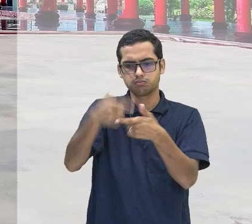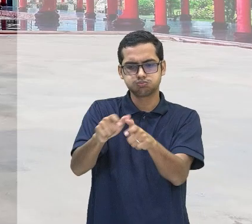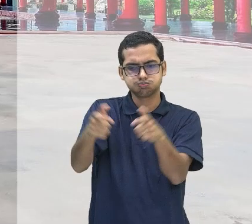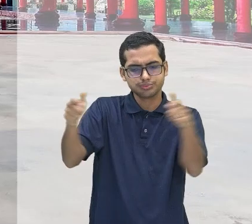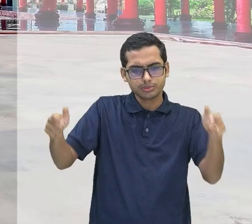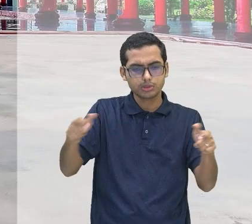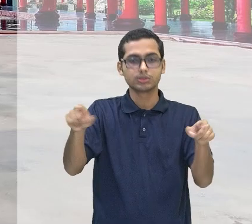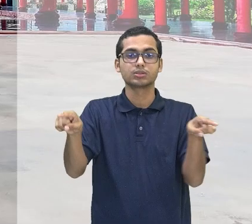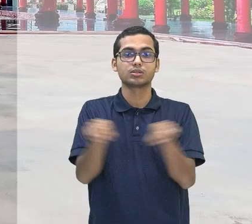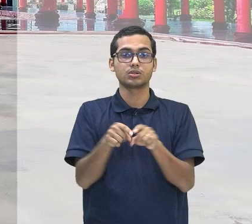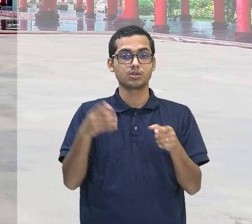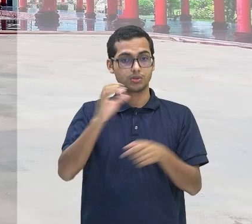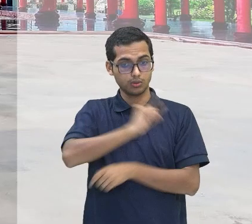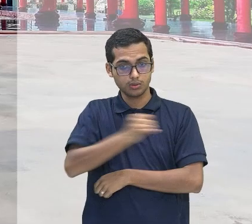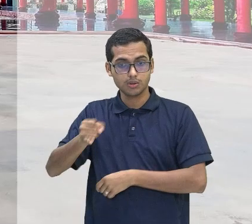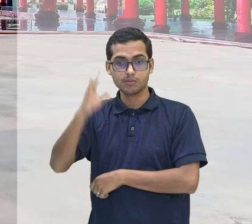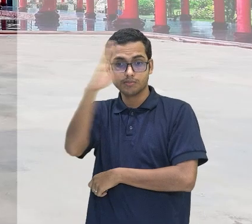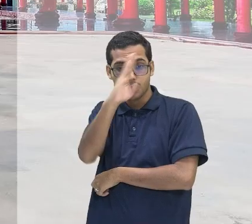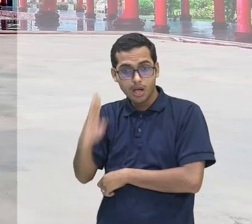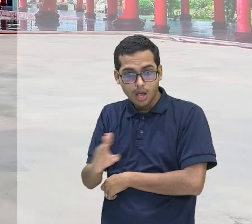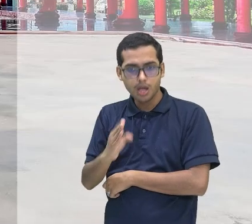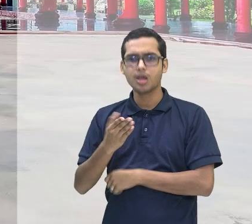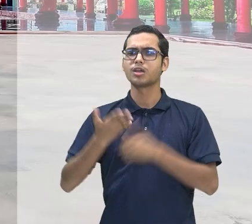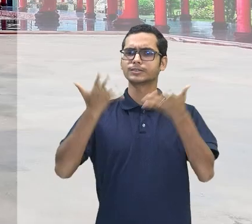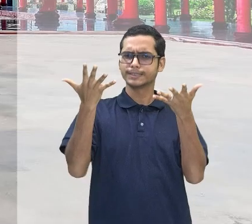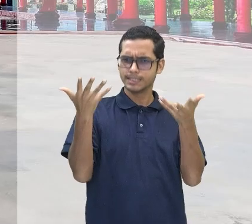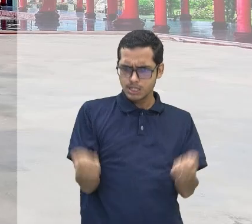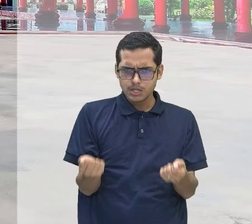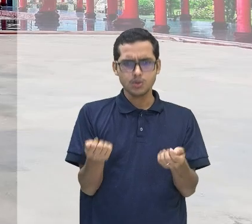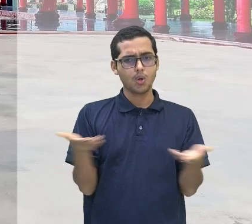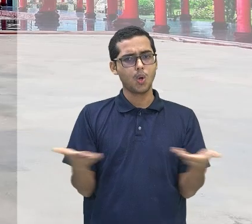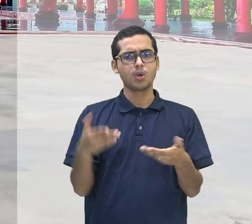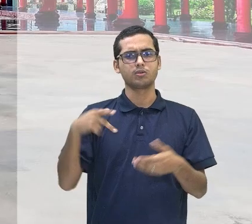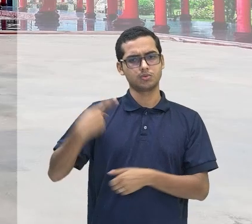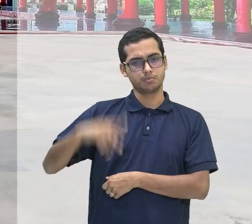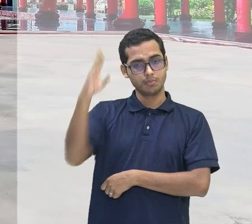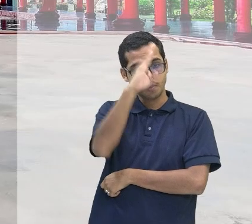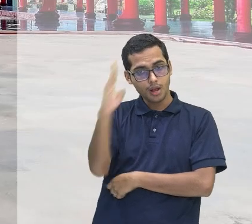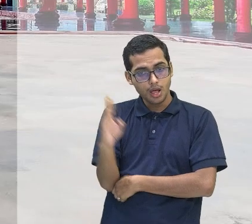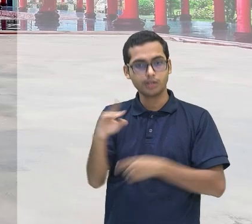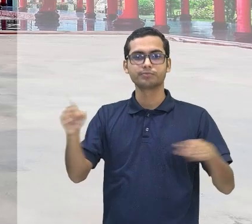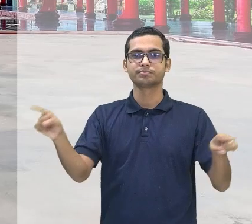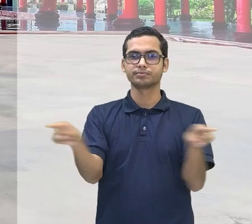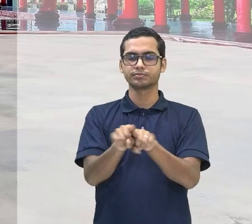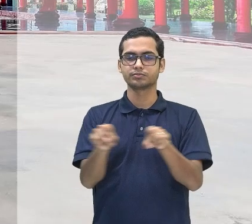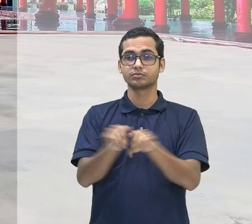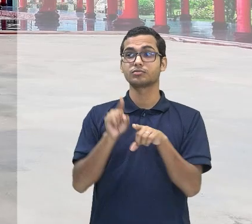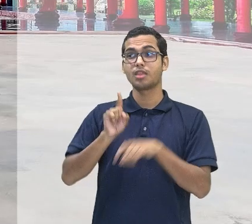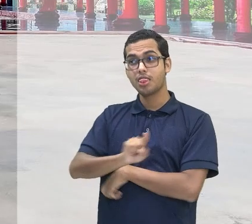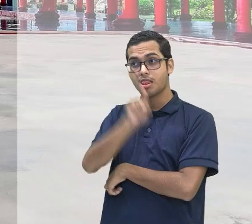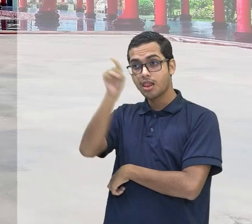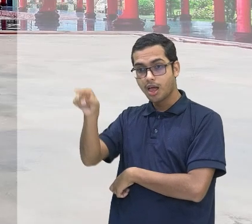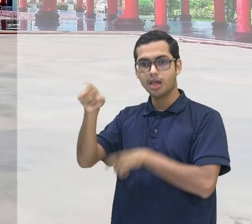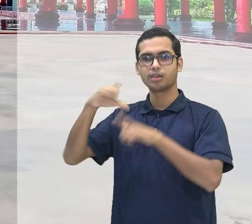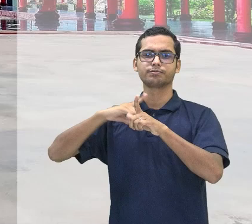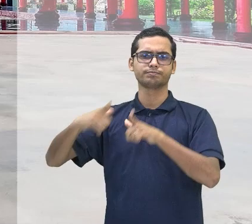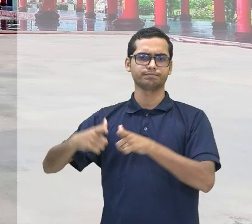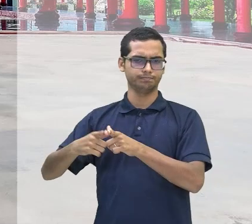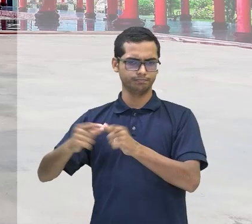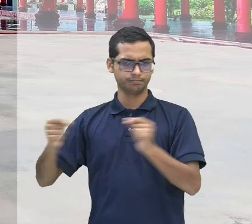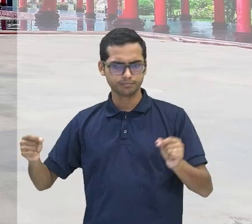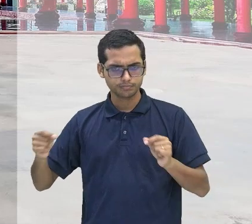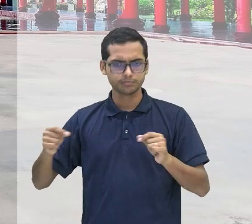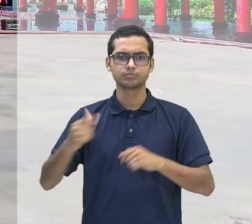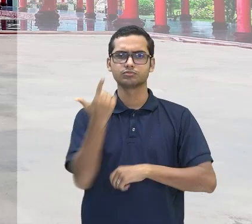jiu-jitsu brasileiro hoje é muito bem aceito, não só aqui no Brasil, né, por ter sido criado no Brasil, mas